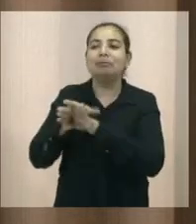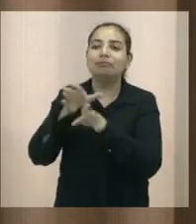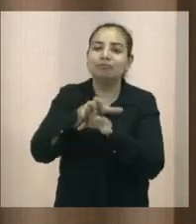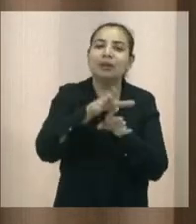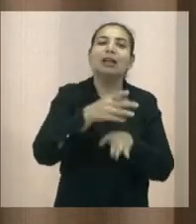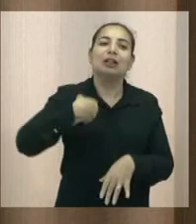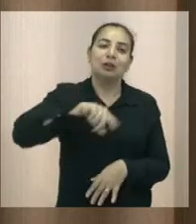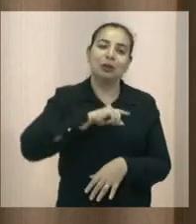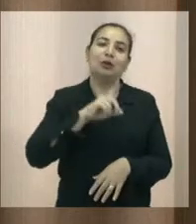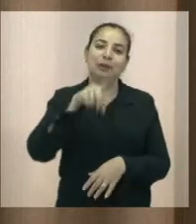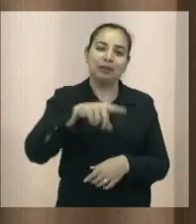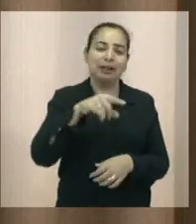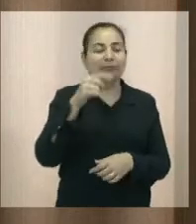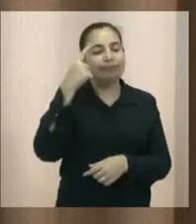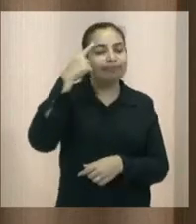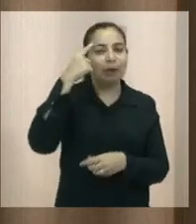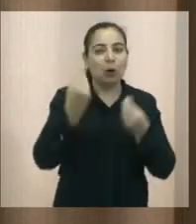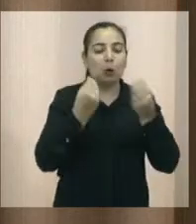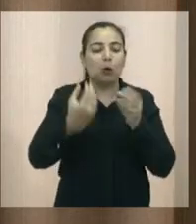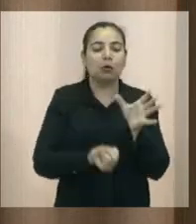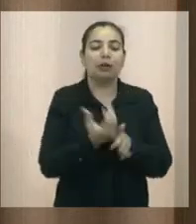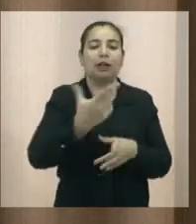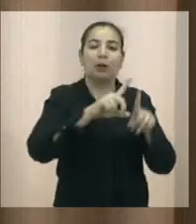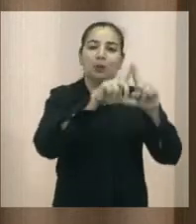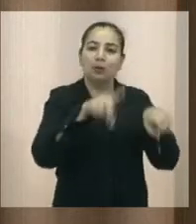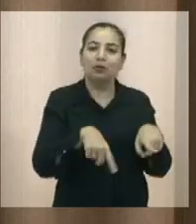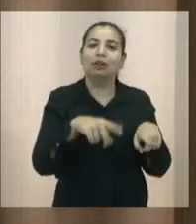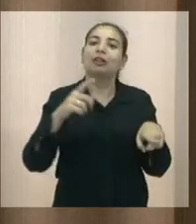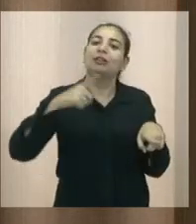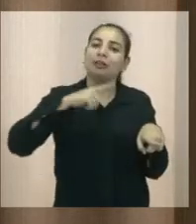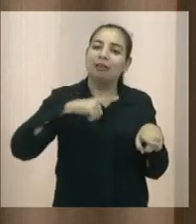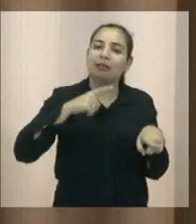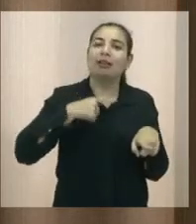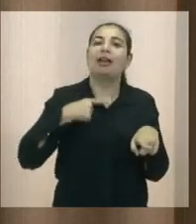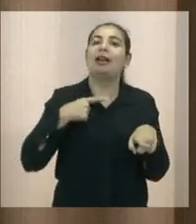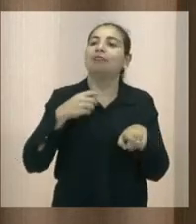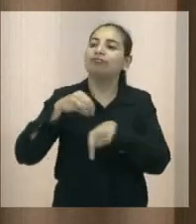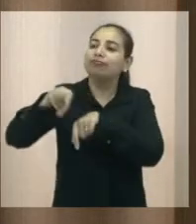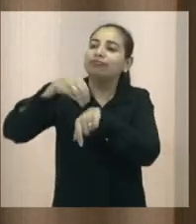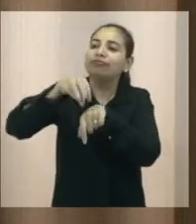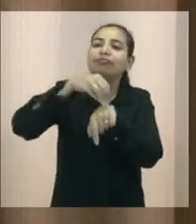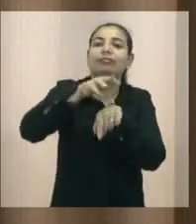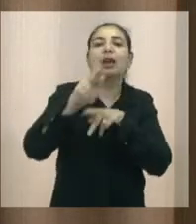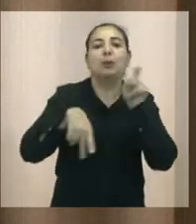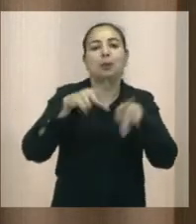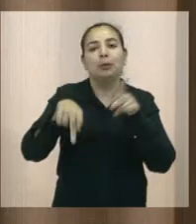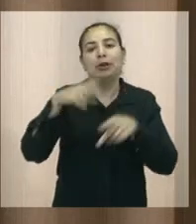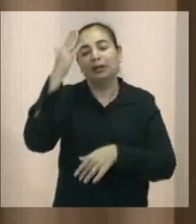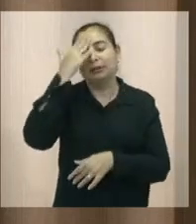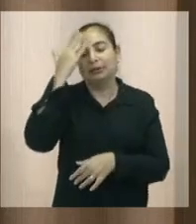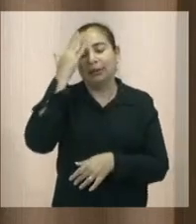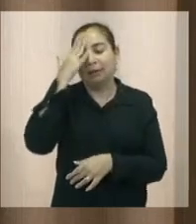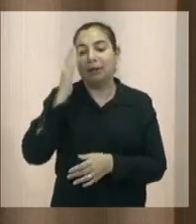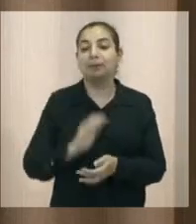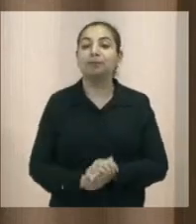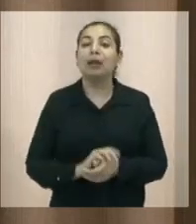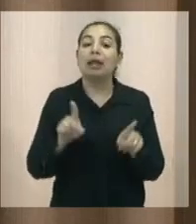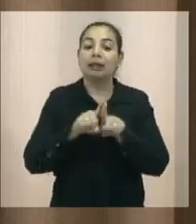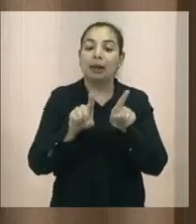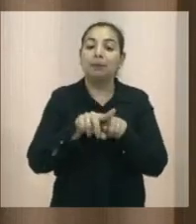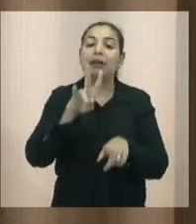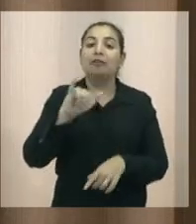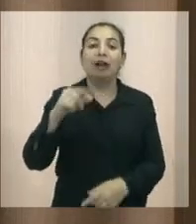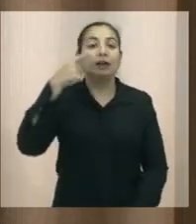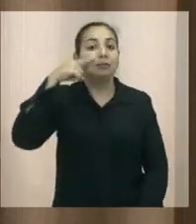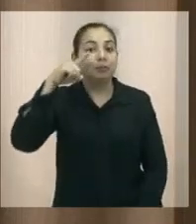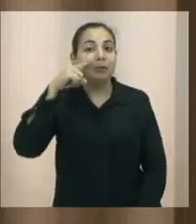projetos que a gente pretende fazer. A gente vai fazer agora o primeiro estágio da Defensoria, que vai ser uma prova, um processo seletivo de estágio, que vai ser com cota